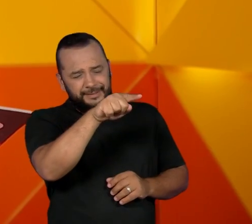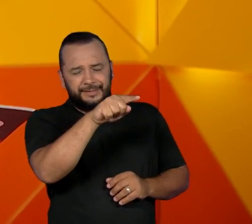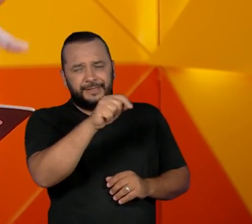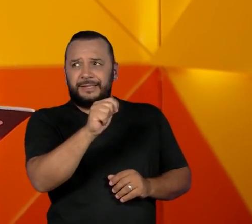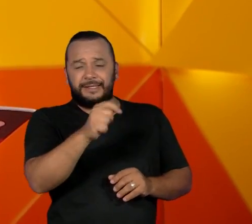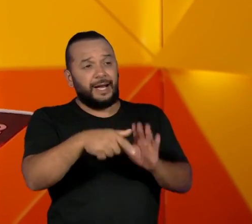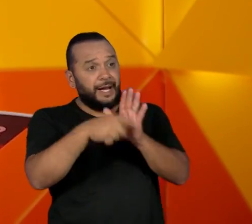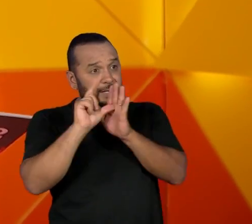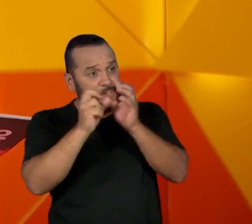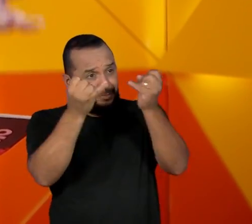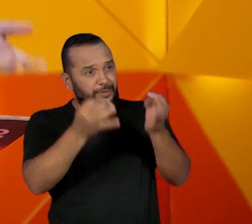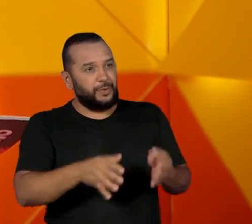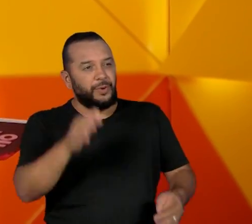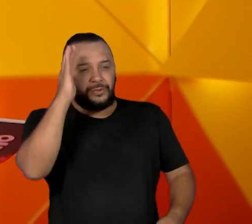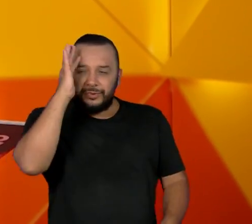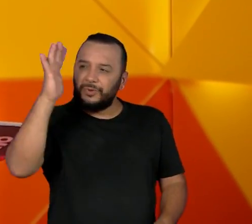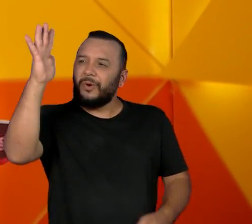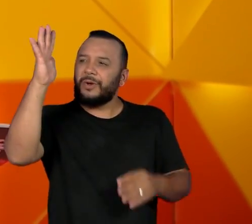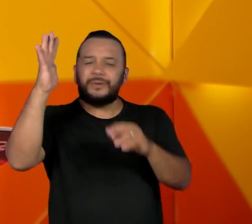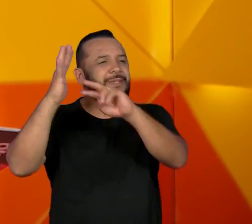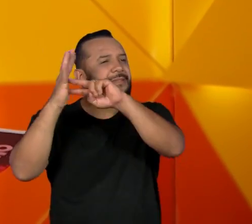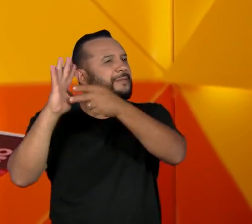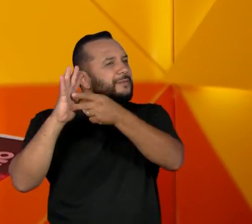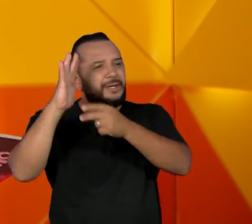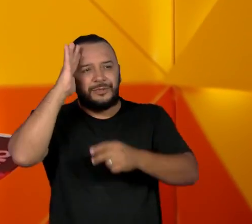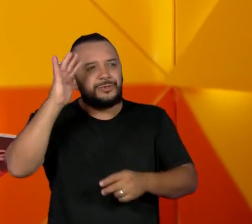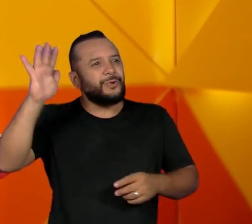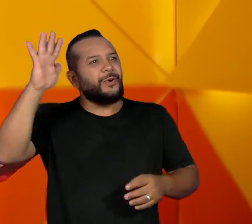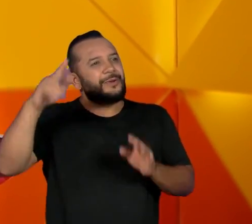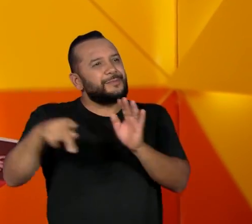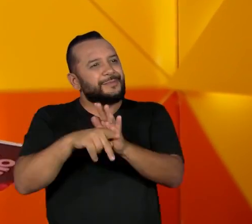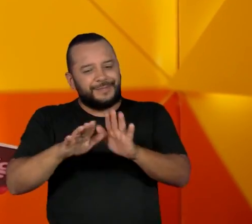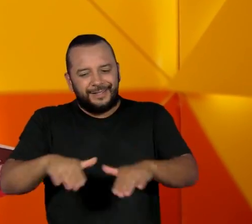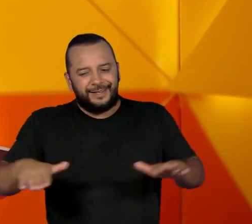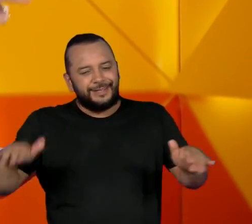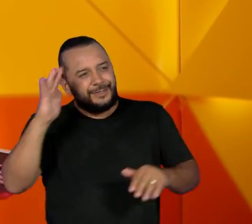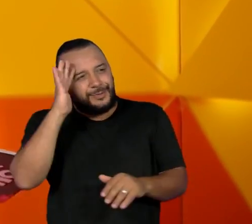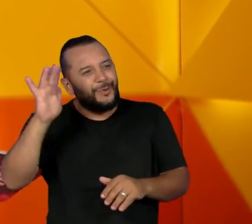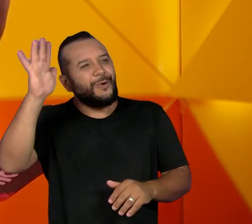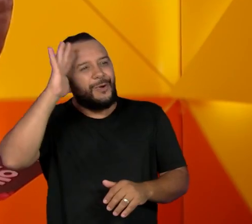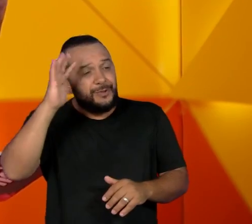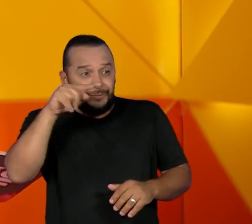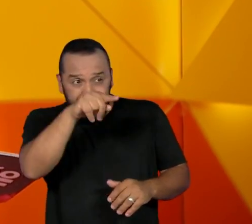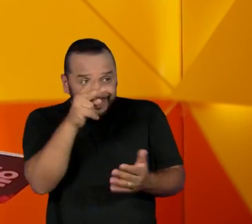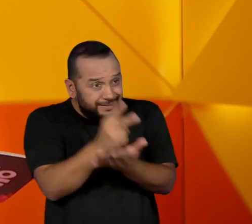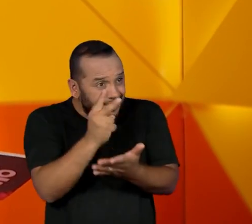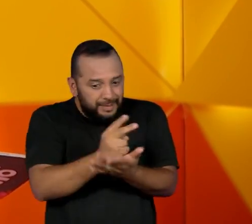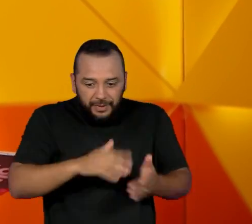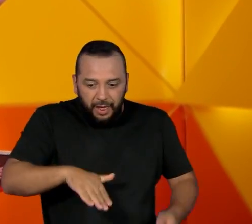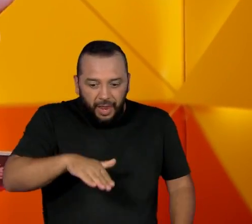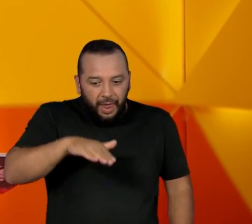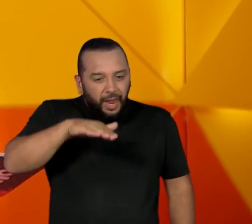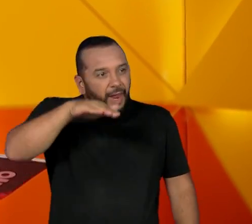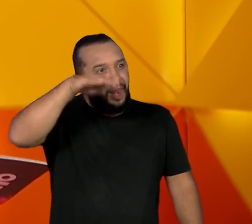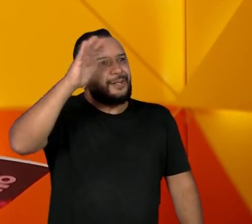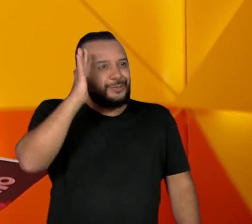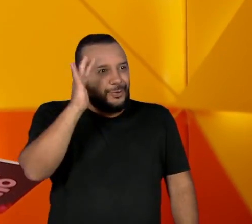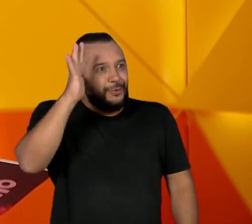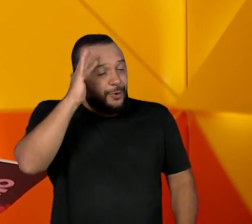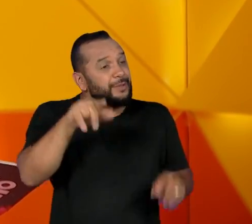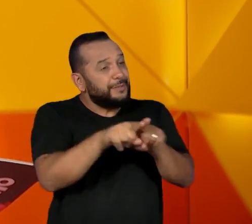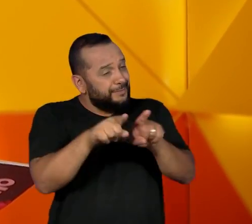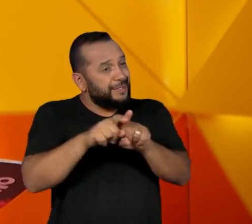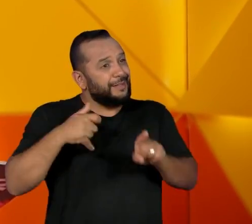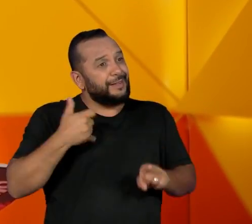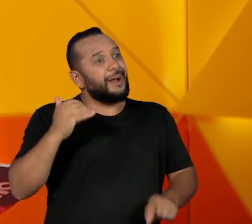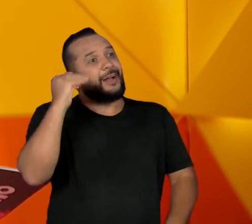falando muito dessa questão do sonho, do que representa o sonho na infância. Você entende que você sempre foi uma pessoa que sonhou muito? Você continua, depois de adulta,